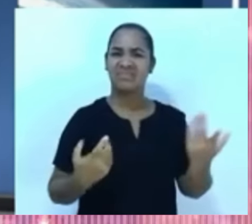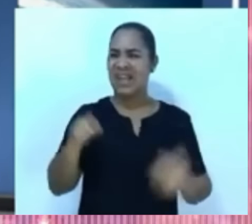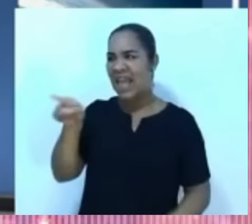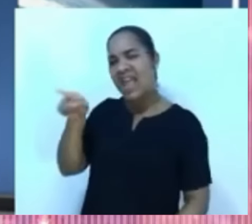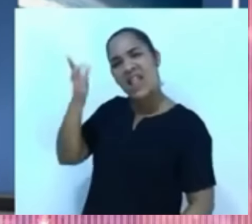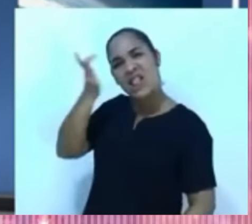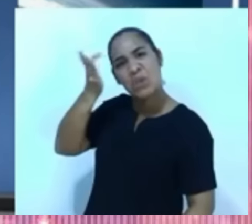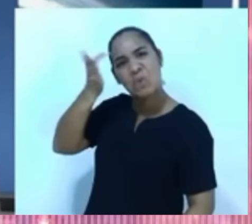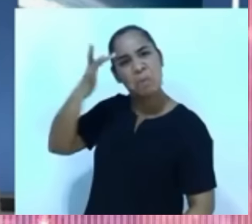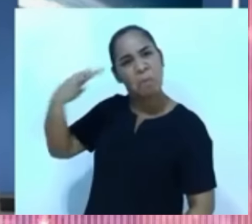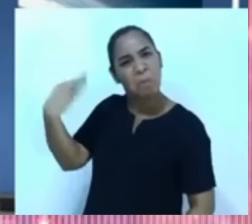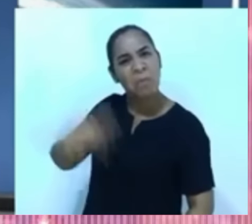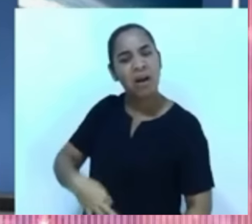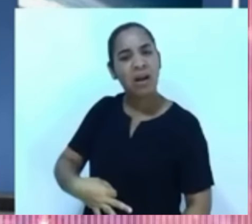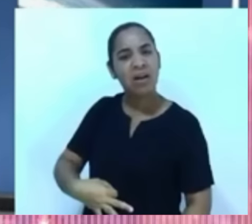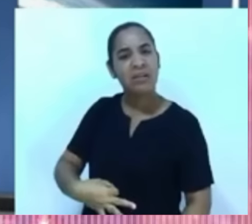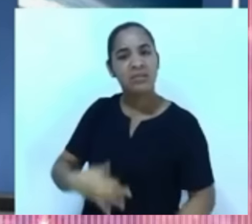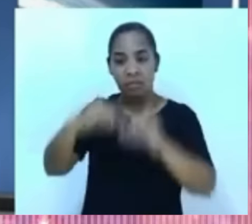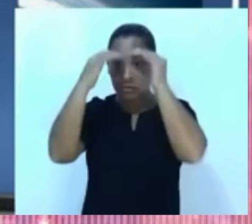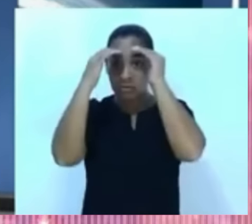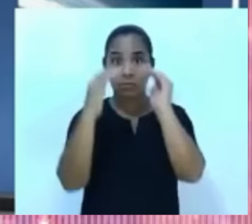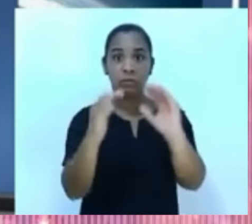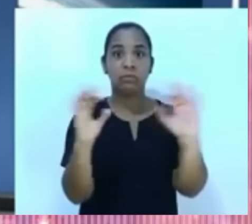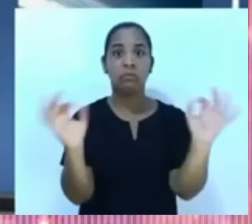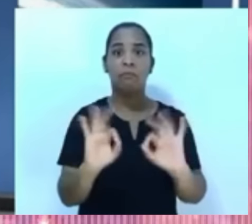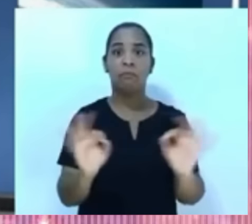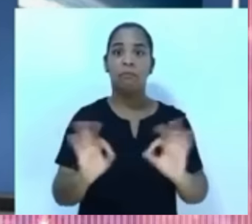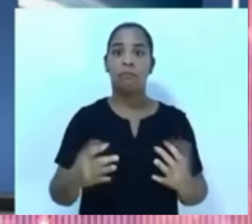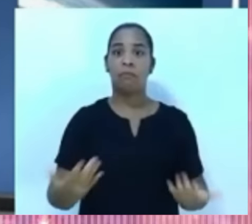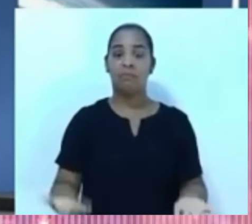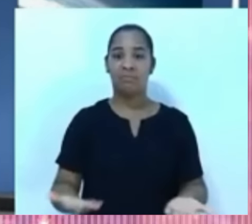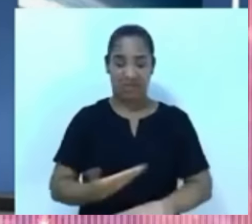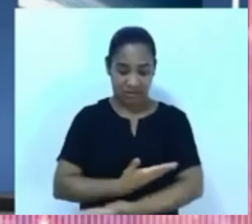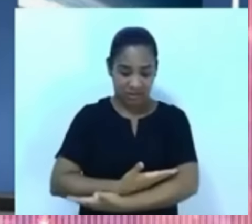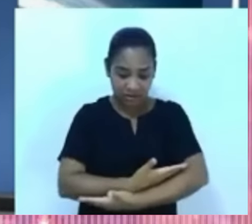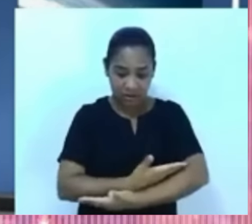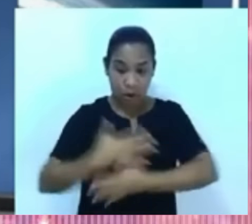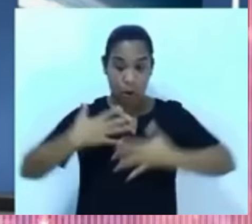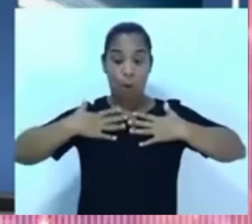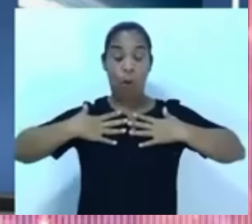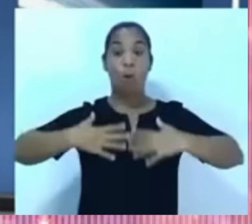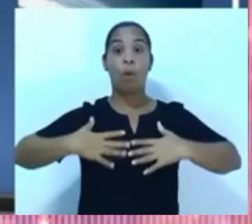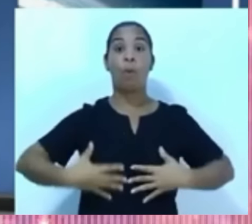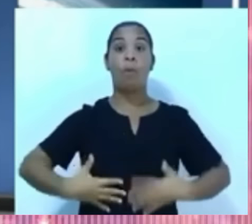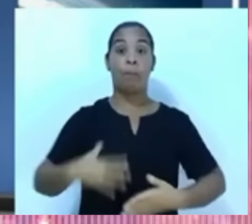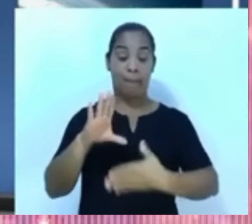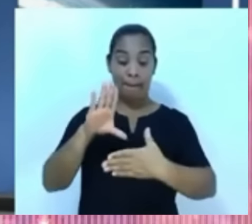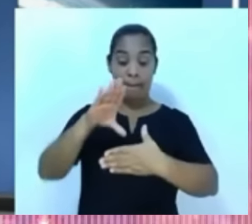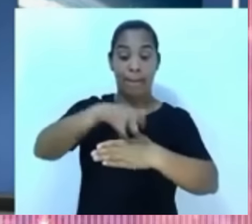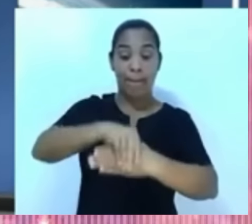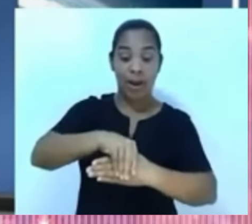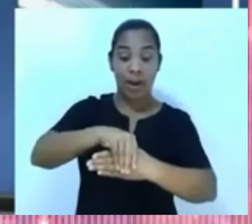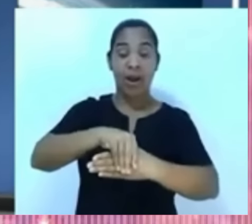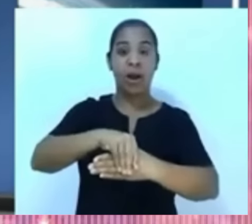violar uma organização material que ainda não se completou e